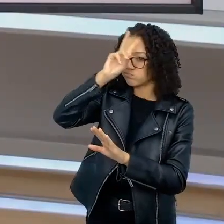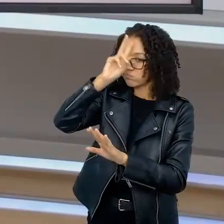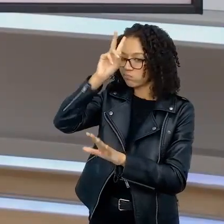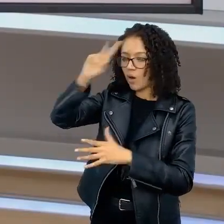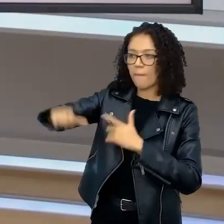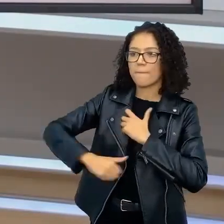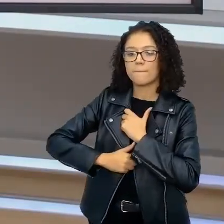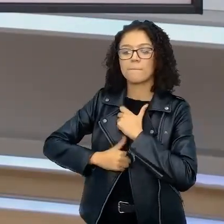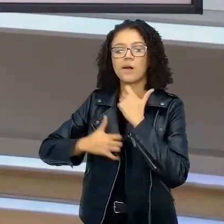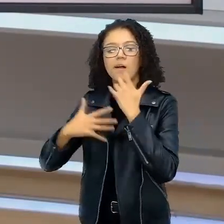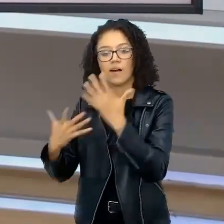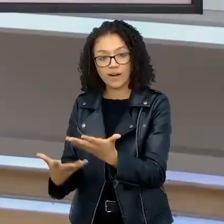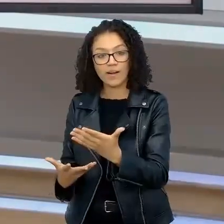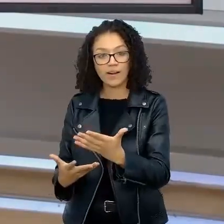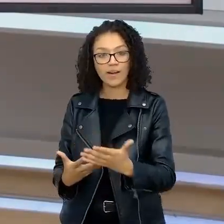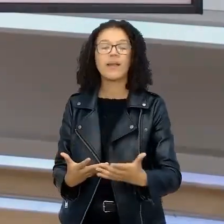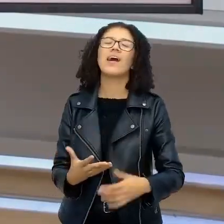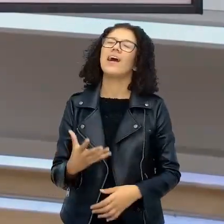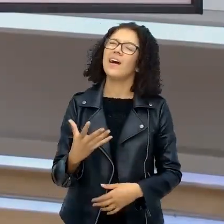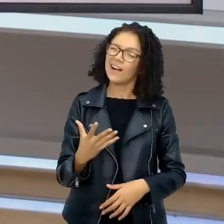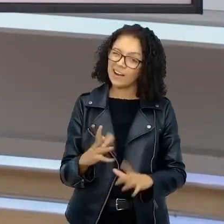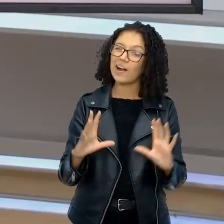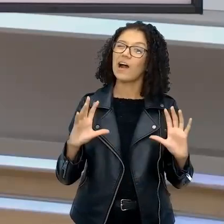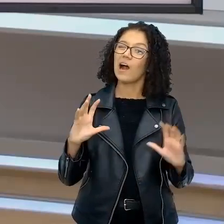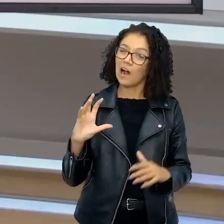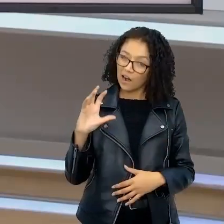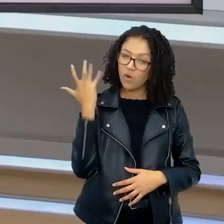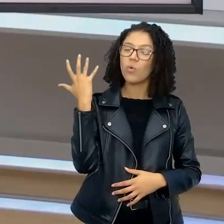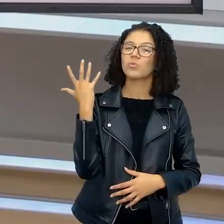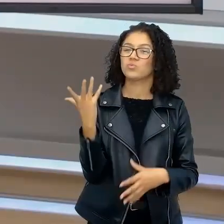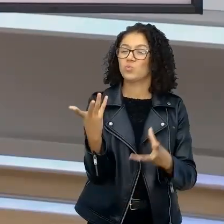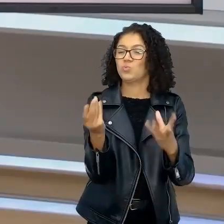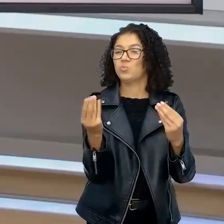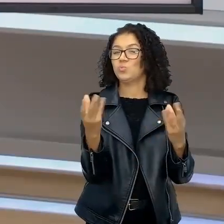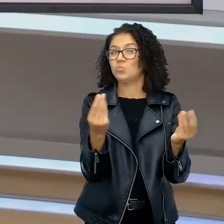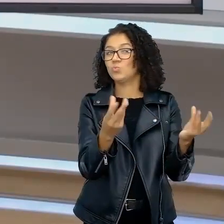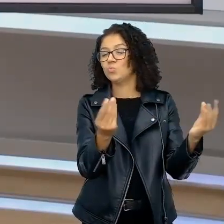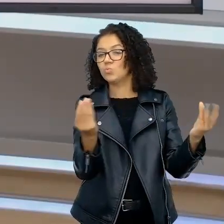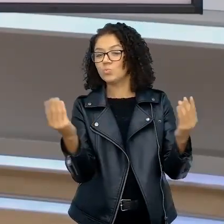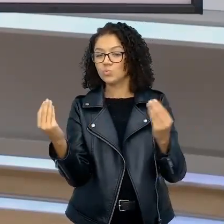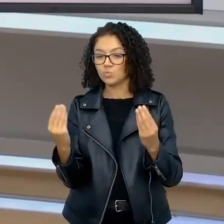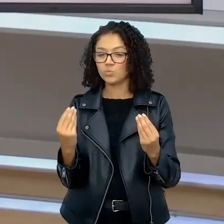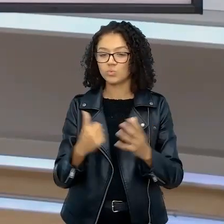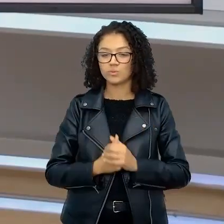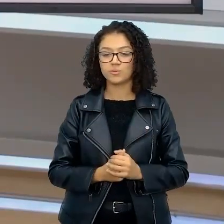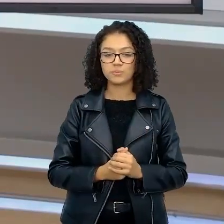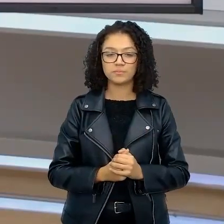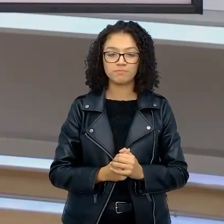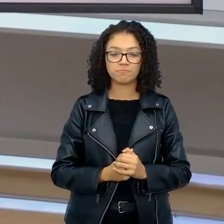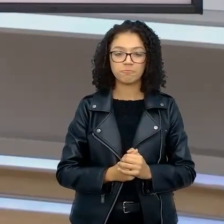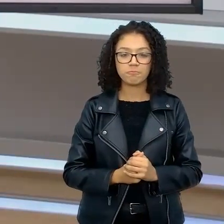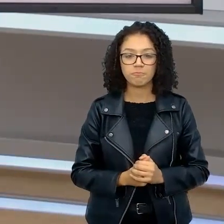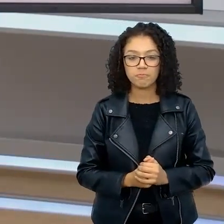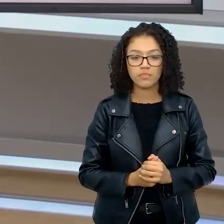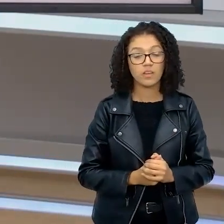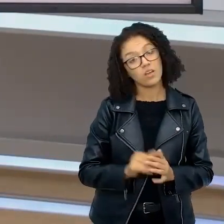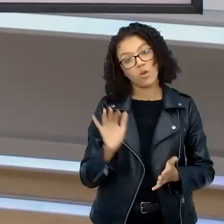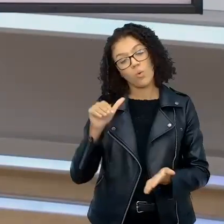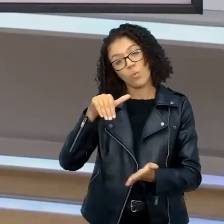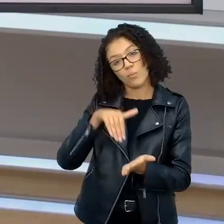Então, essa é uma situação que também acontece muito nas instituições de ensino. E, por